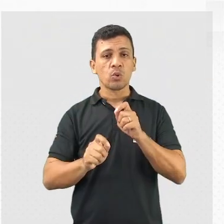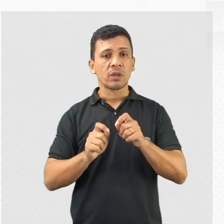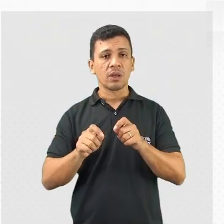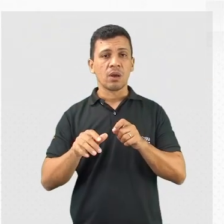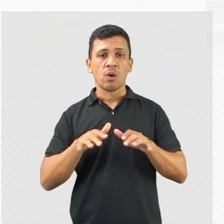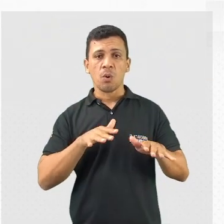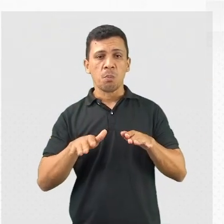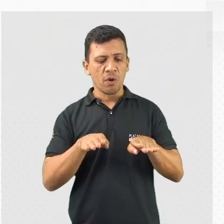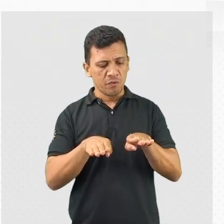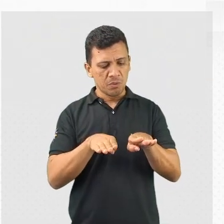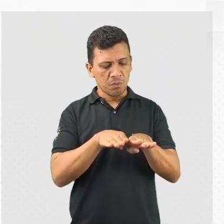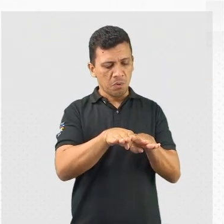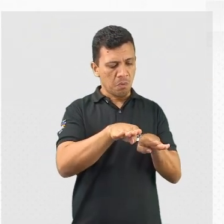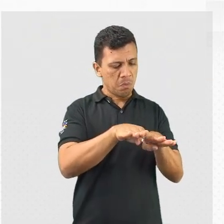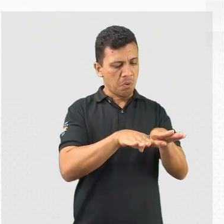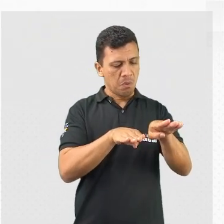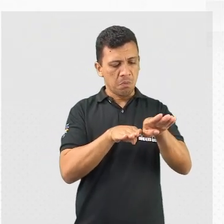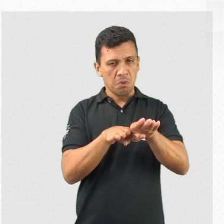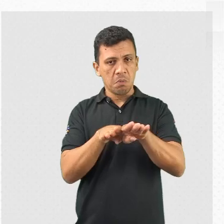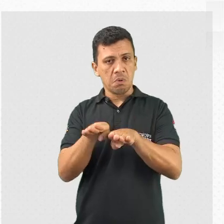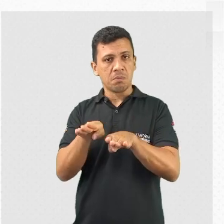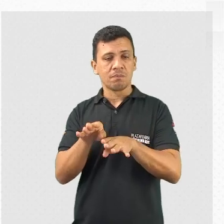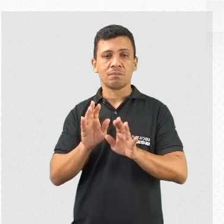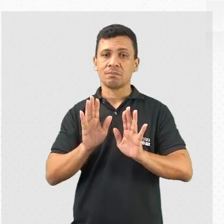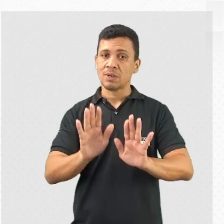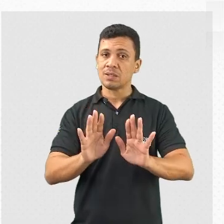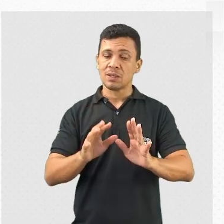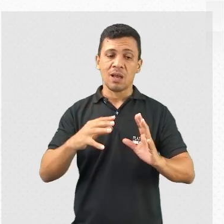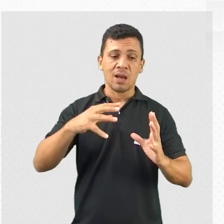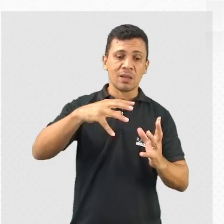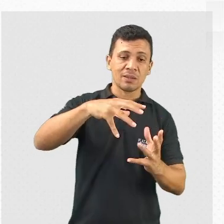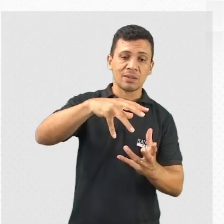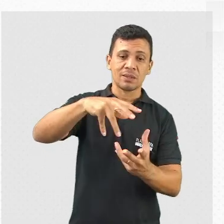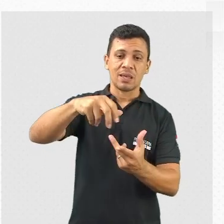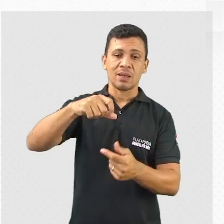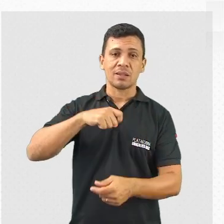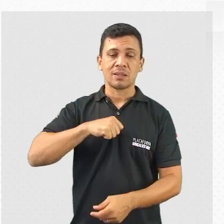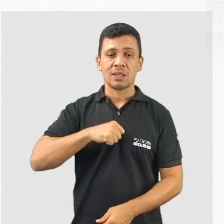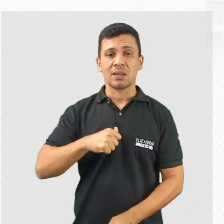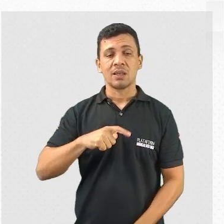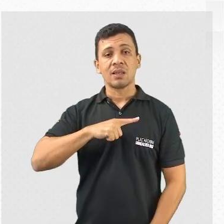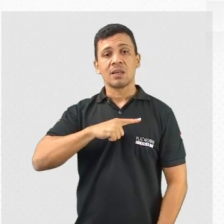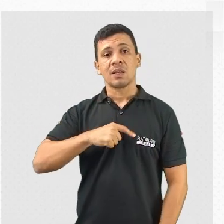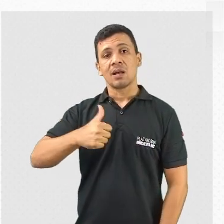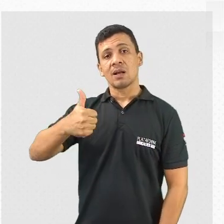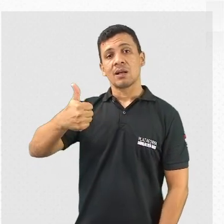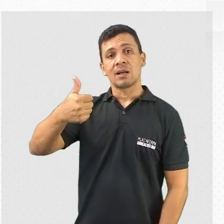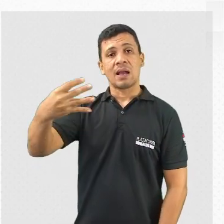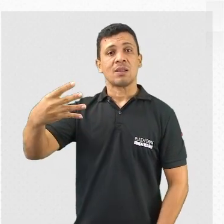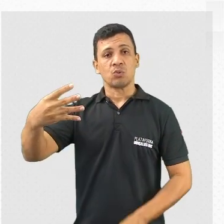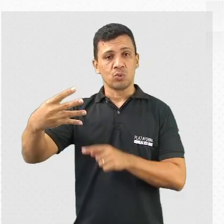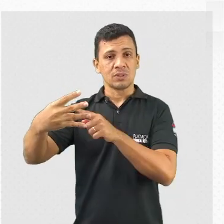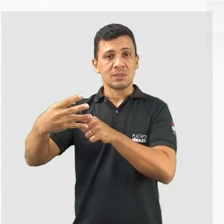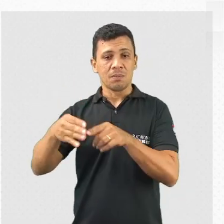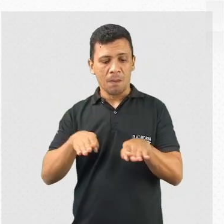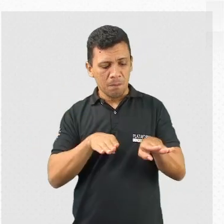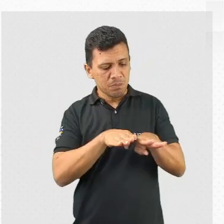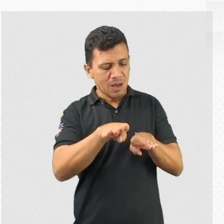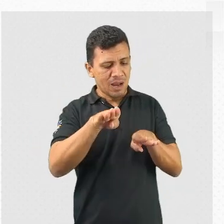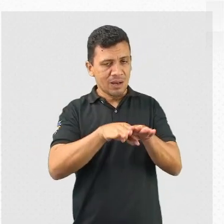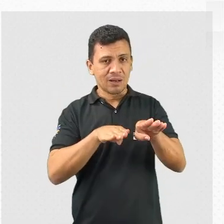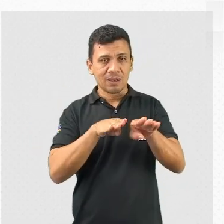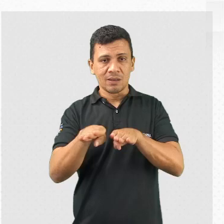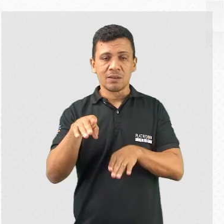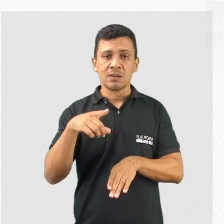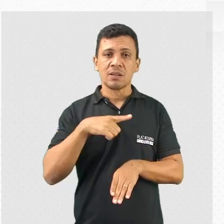Mas antes disso, só detalhando aqui contigo, a Terra, ela divide-se em 14 principais placas tectônicas, ó, as quais se movimentam